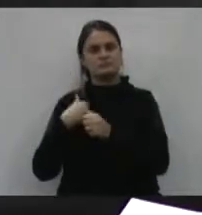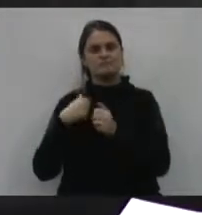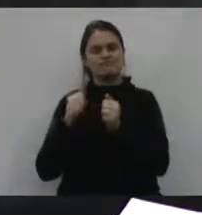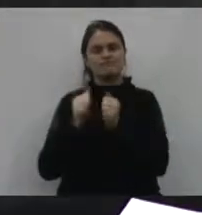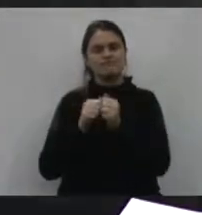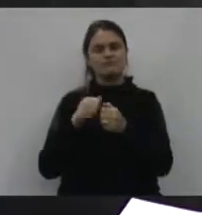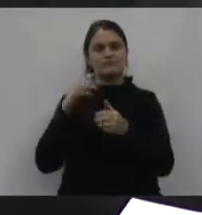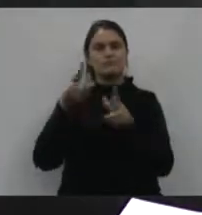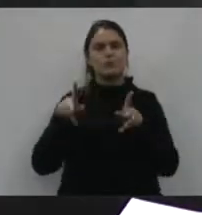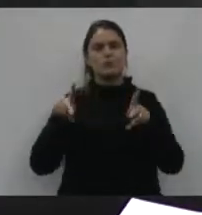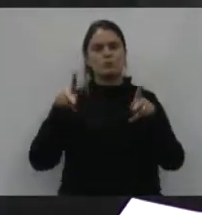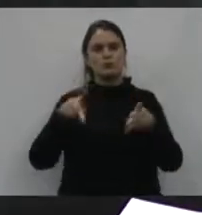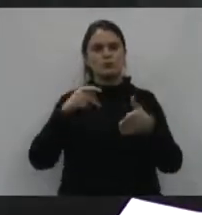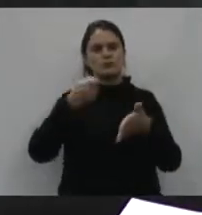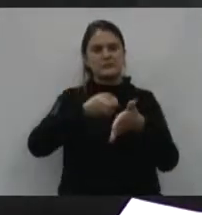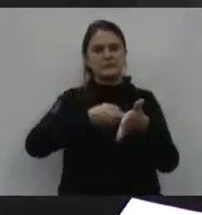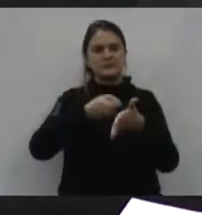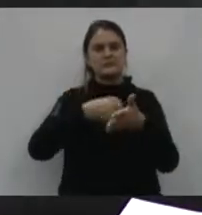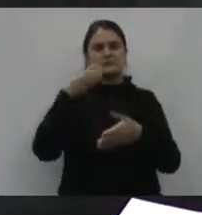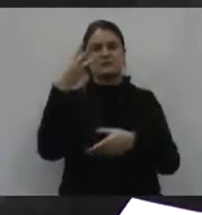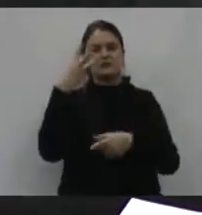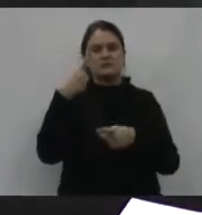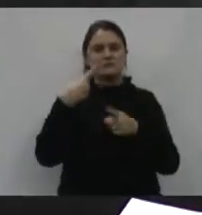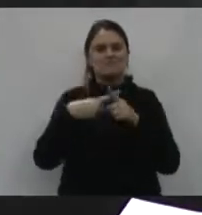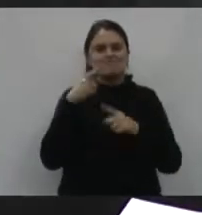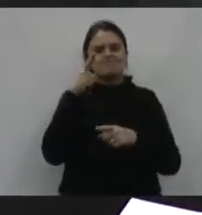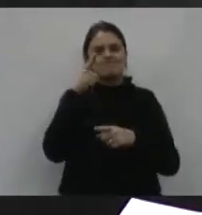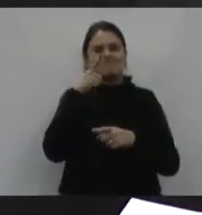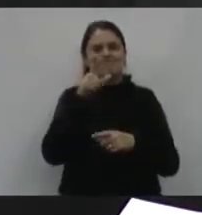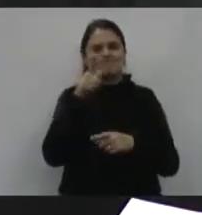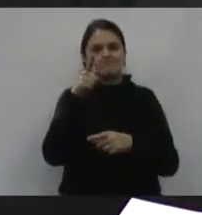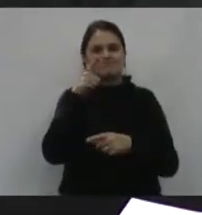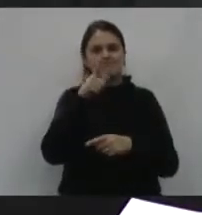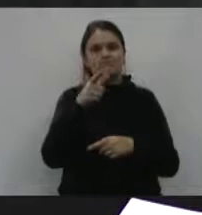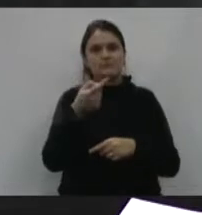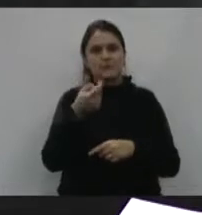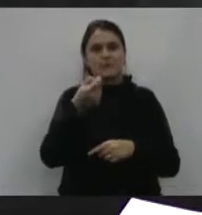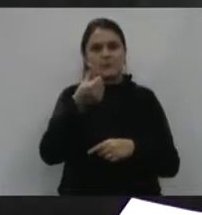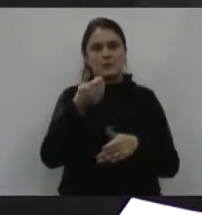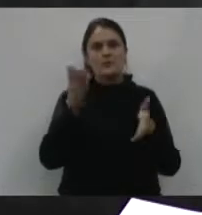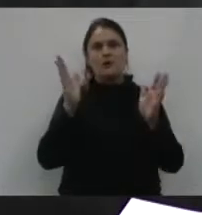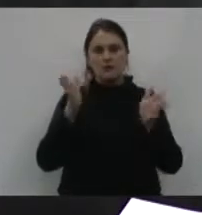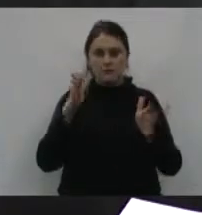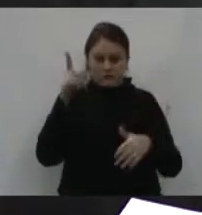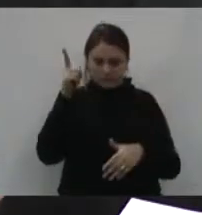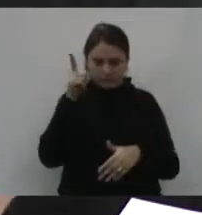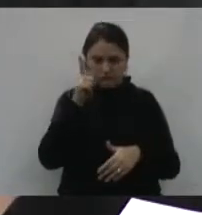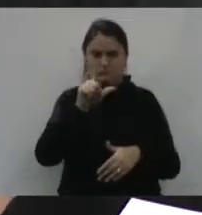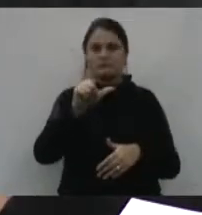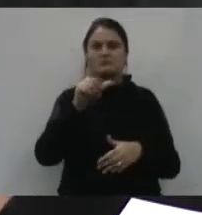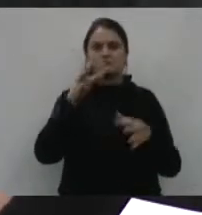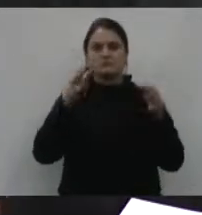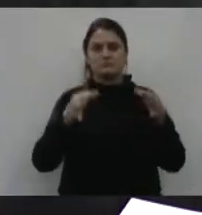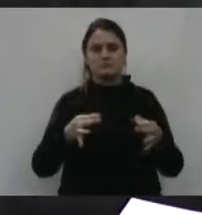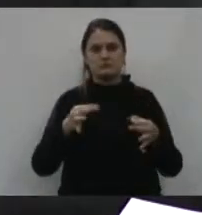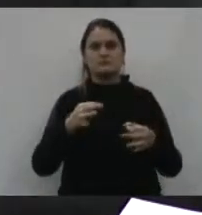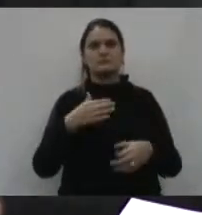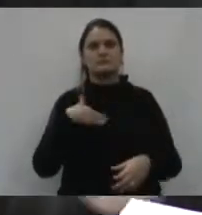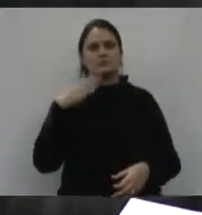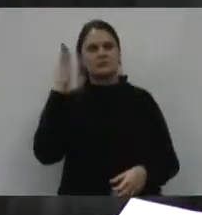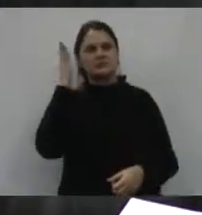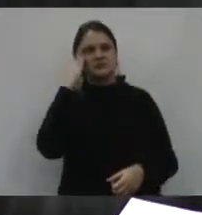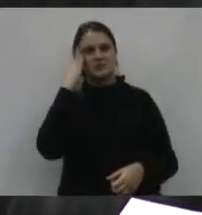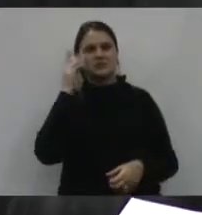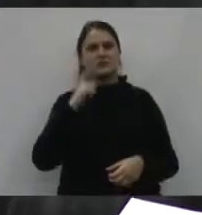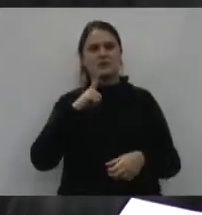anos, sendo reivindicada, e que por 3 vezes parou no quase. E agora esperamos. Eu sei que tem